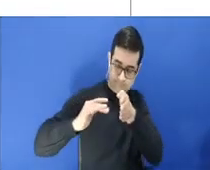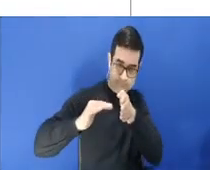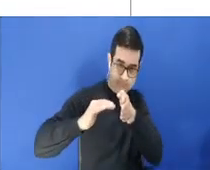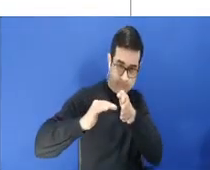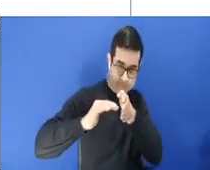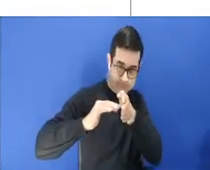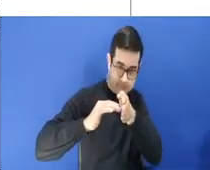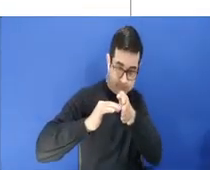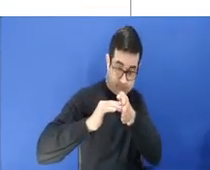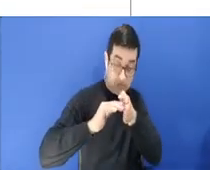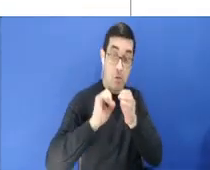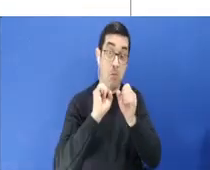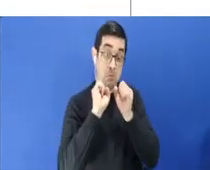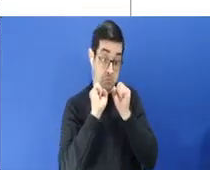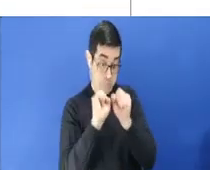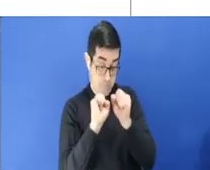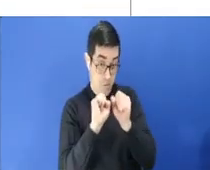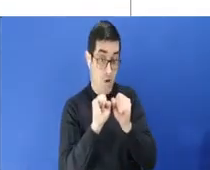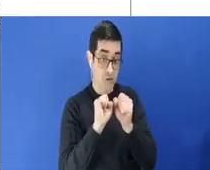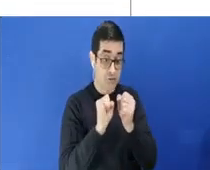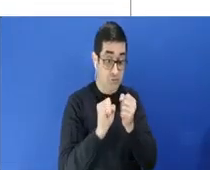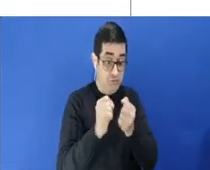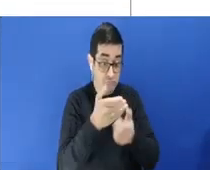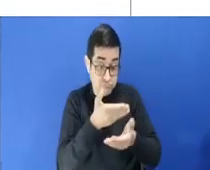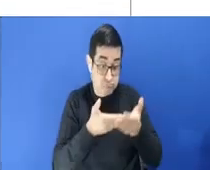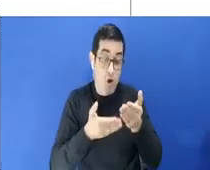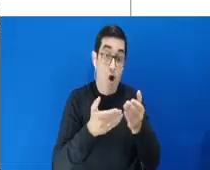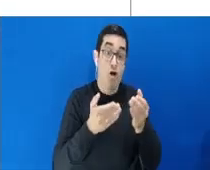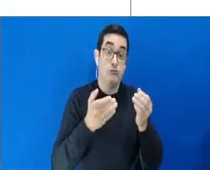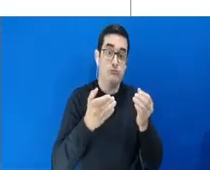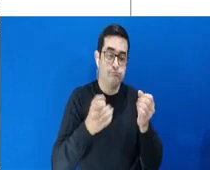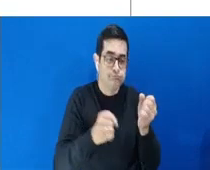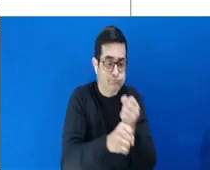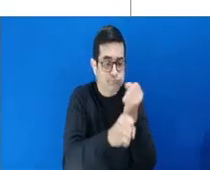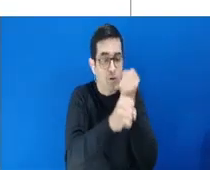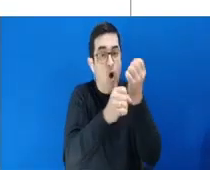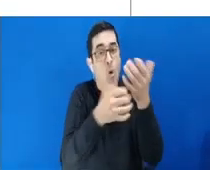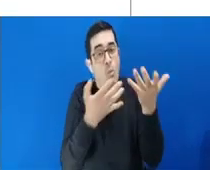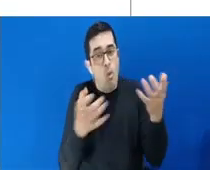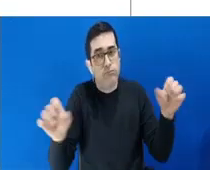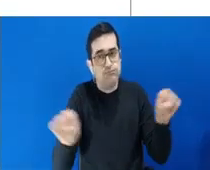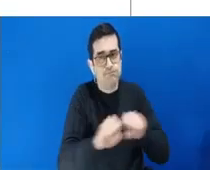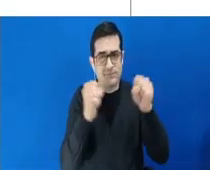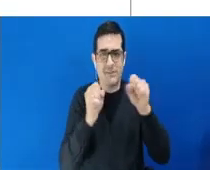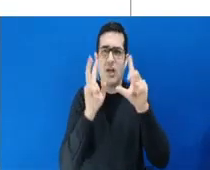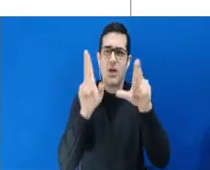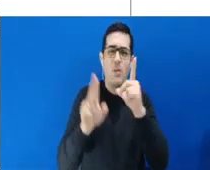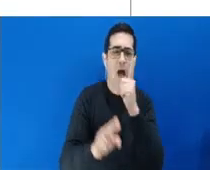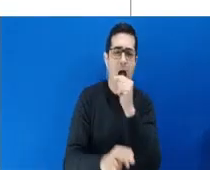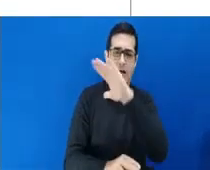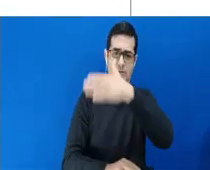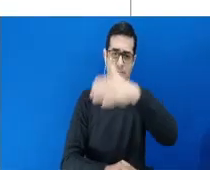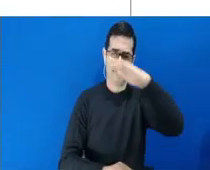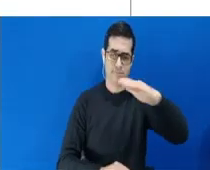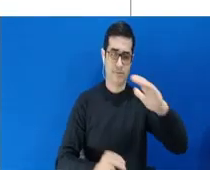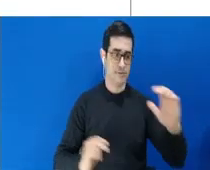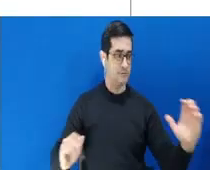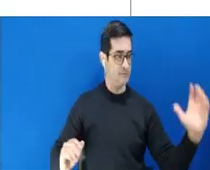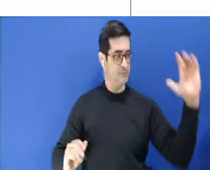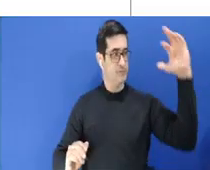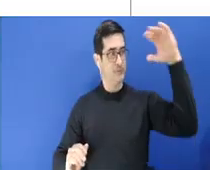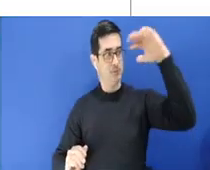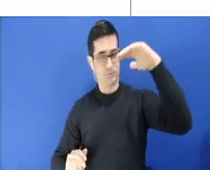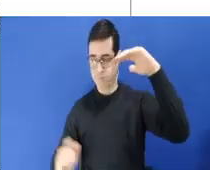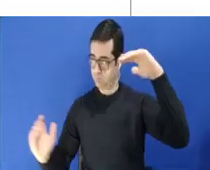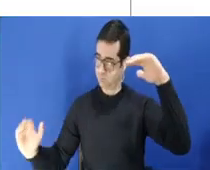e destrutiva. Então, como qualquer onda do mar, né? Se eu tenho ondas que vêm na mesma direção,